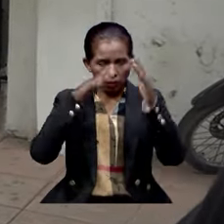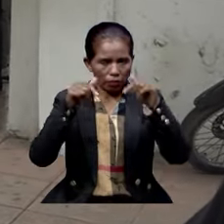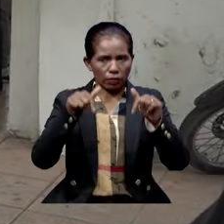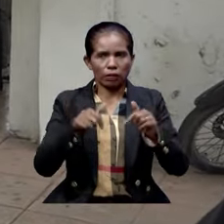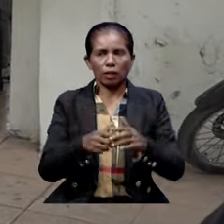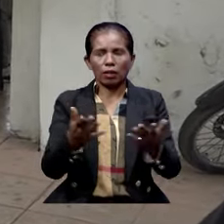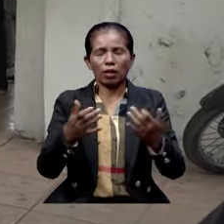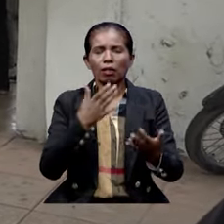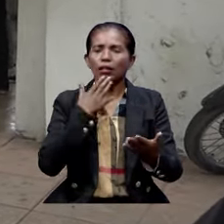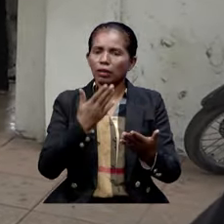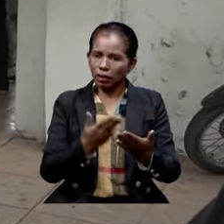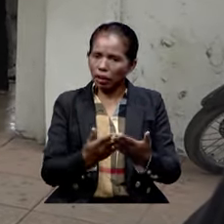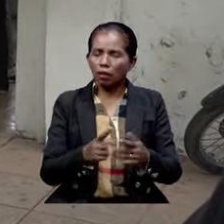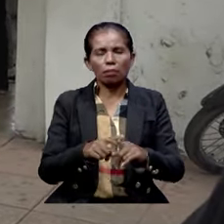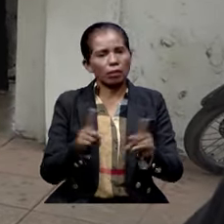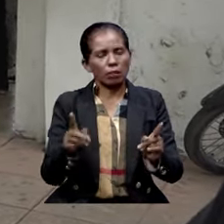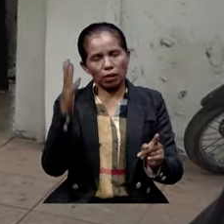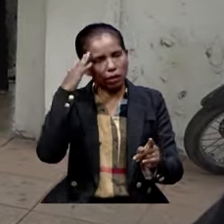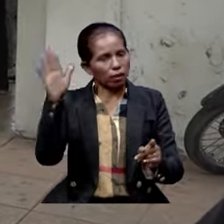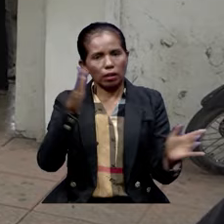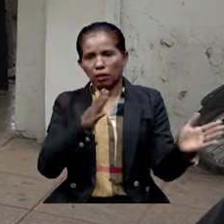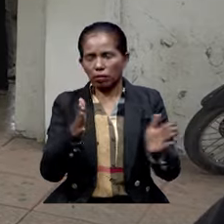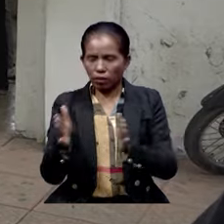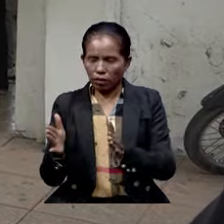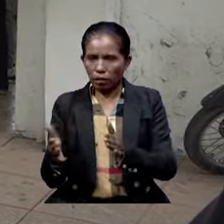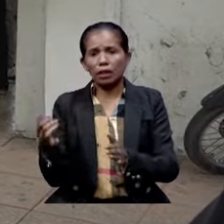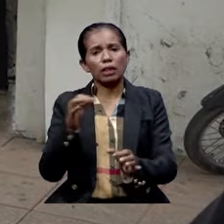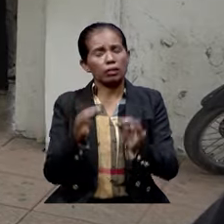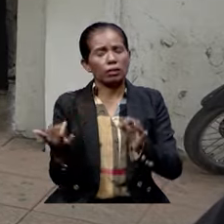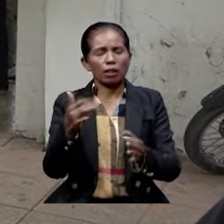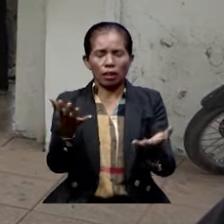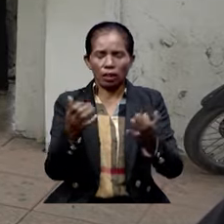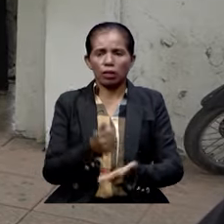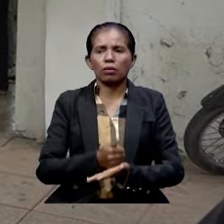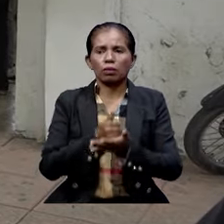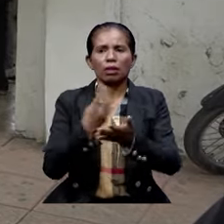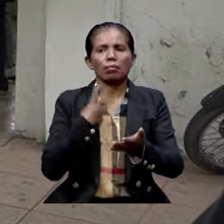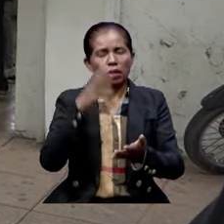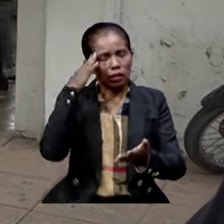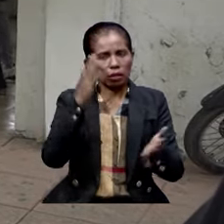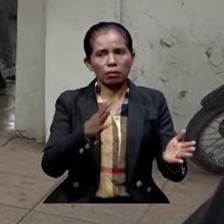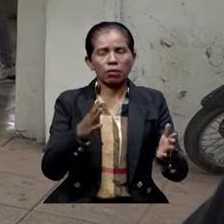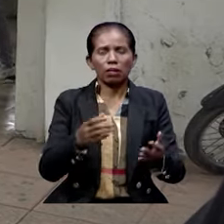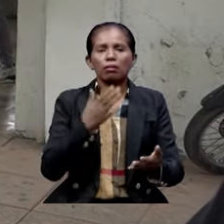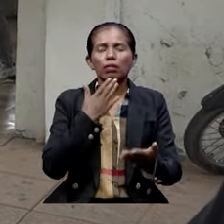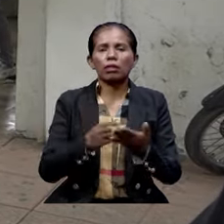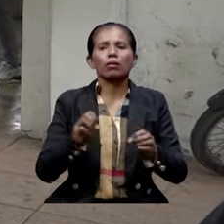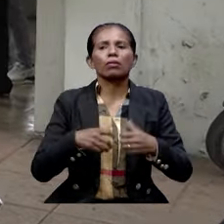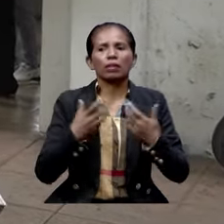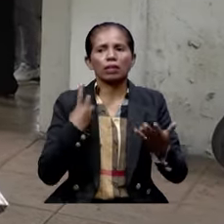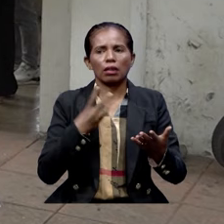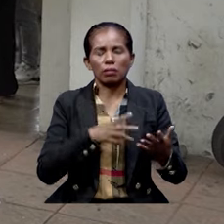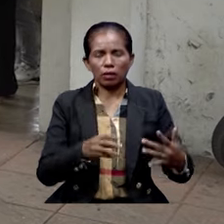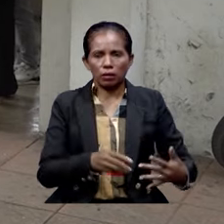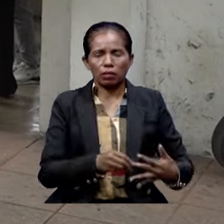A cara qualidade, mas lá tem processo. Se a cara, custo ajuda a mãe a manter um processo, a qualidade não está. A minha especialista